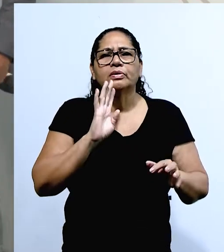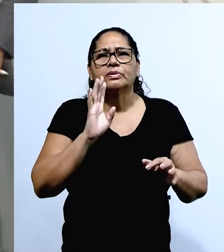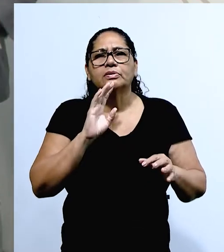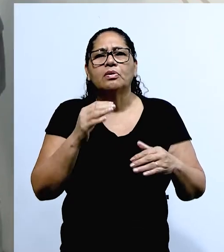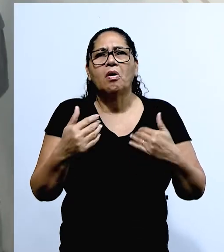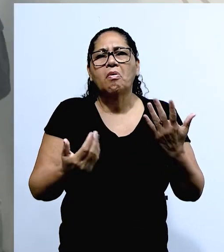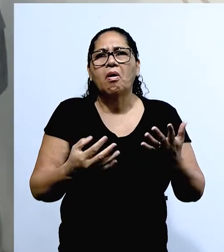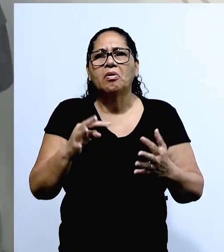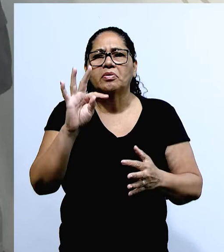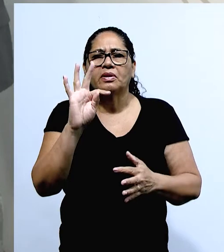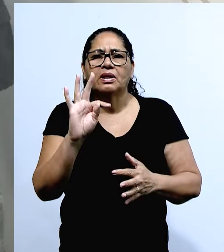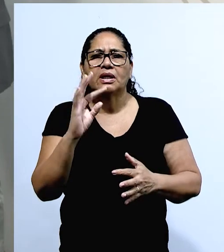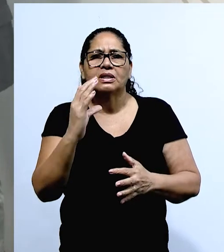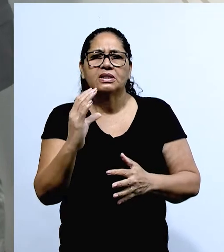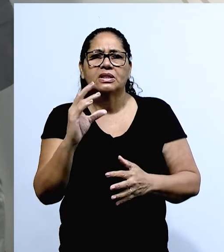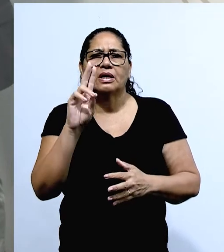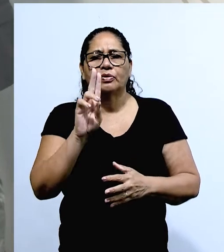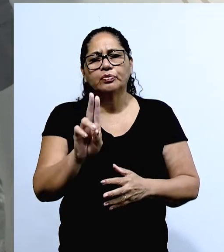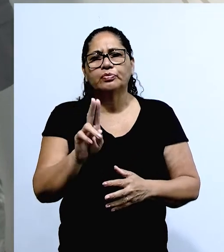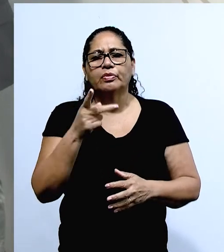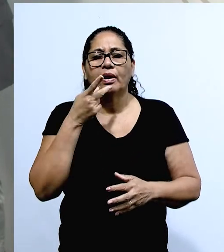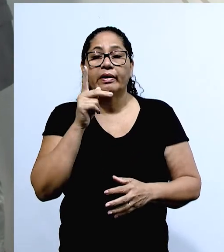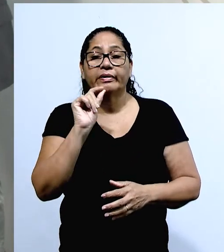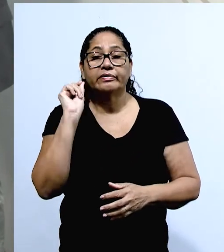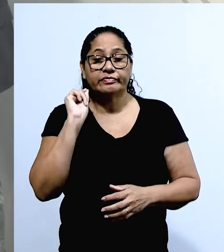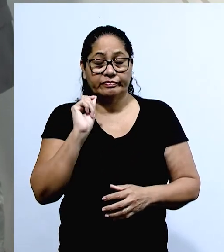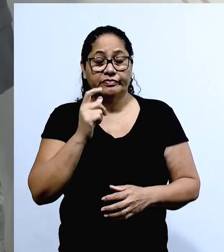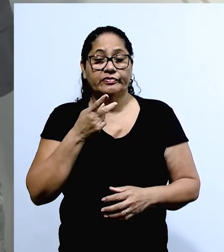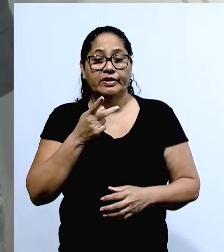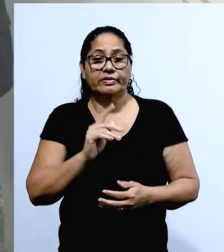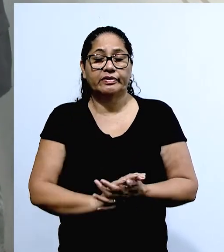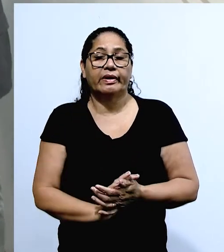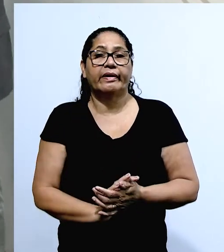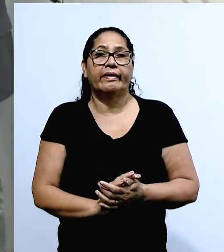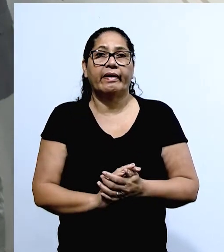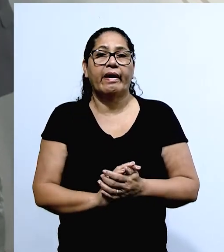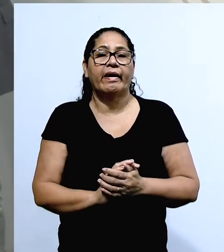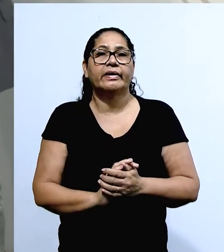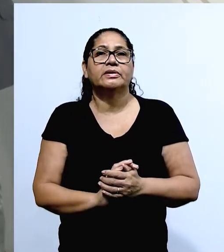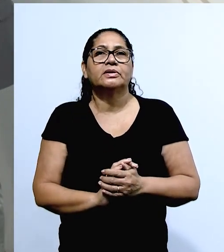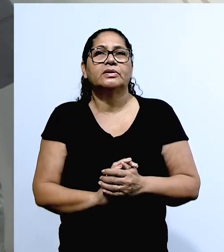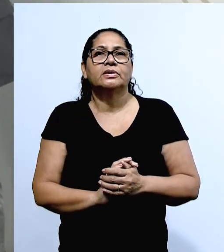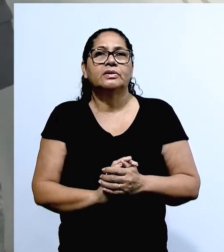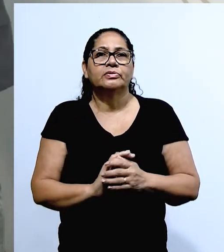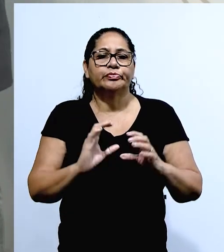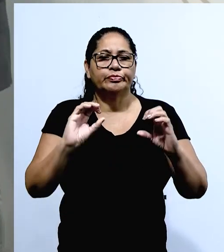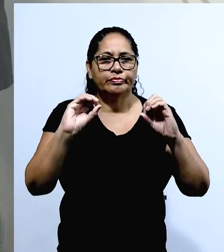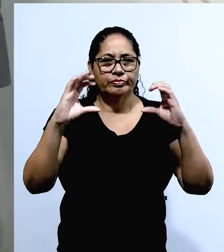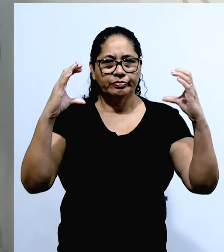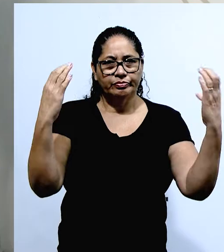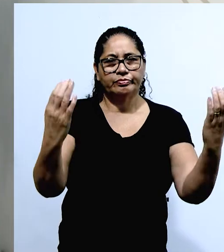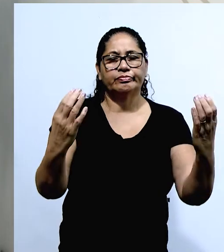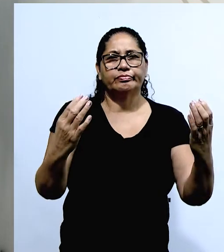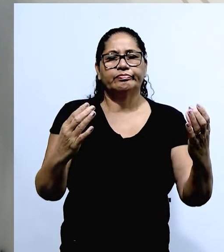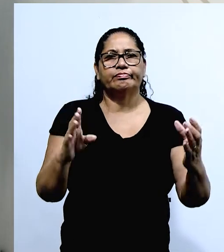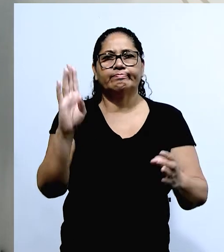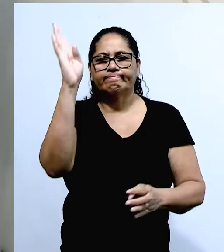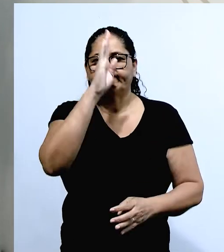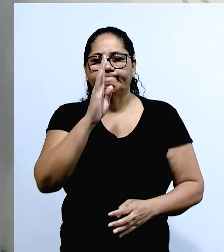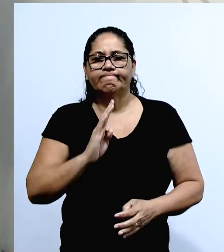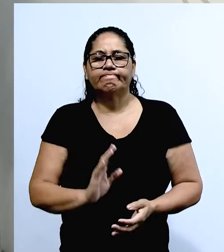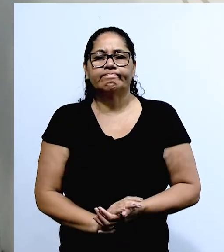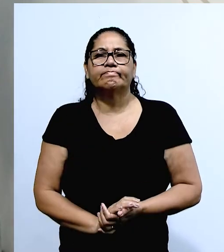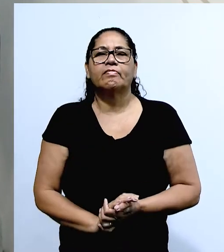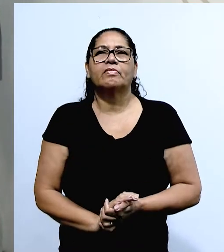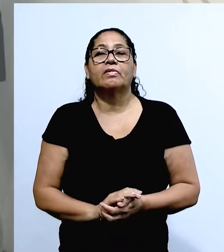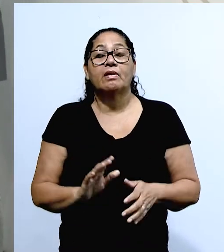TCU, né? Que lá fala sobre essa questão de auxiliar o Congresso Nacional né, no controle externo. E aqui o